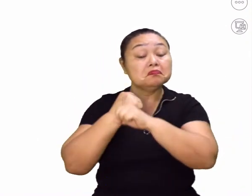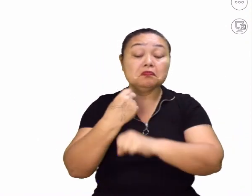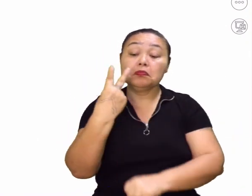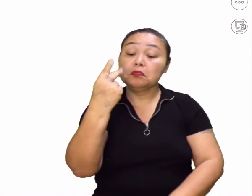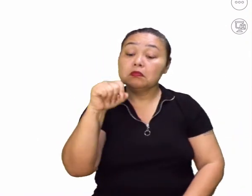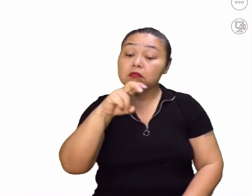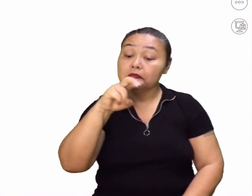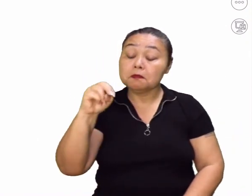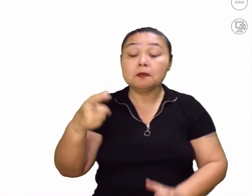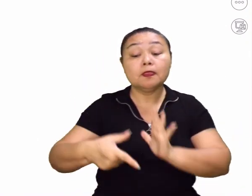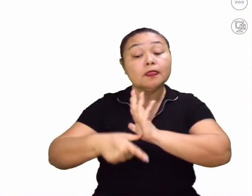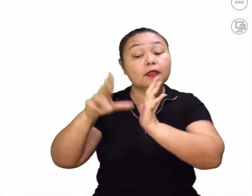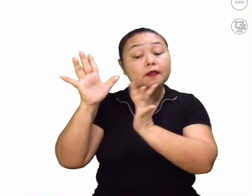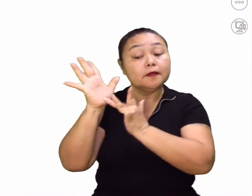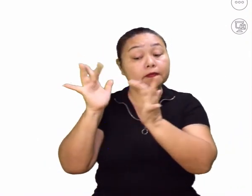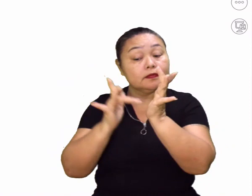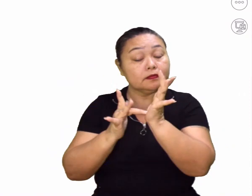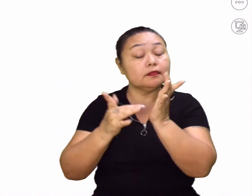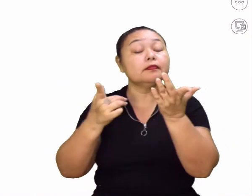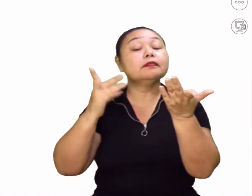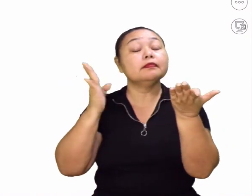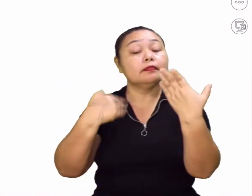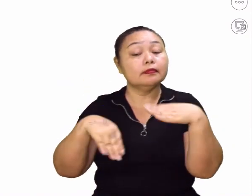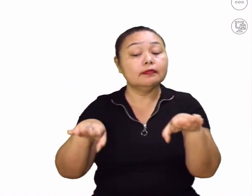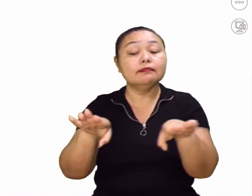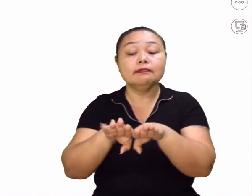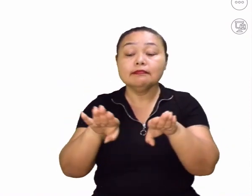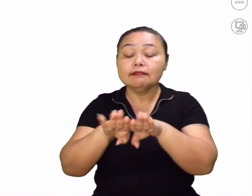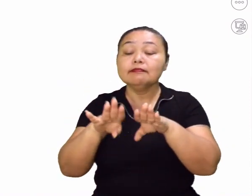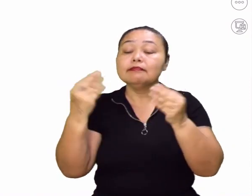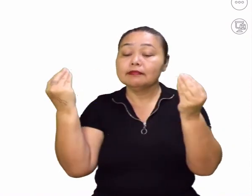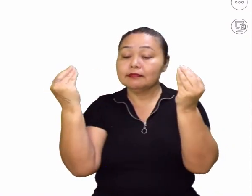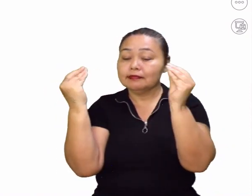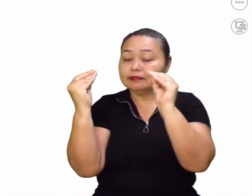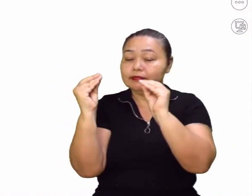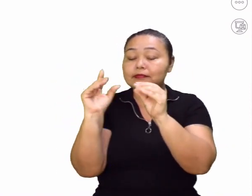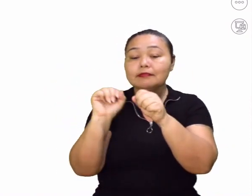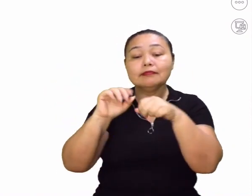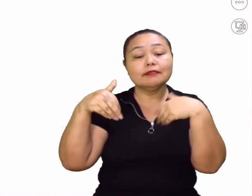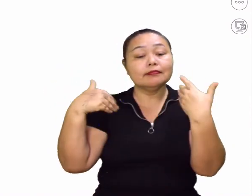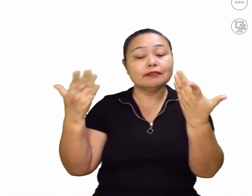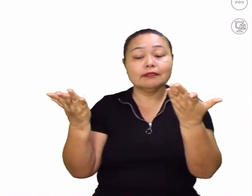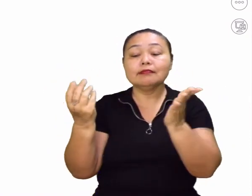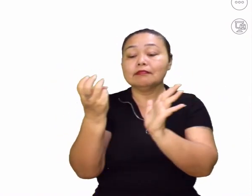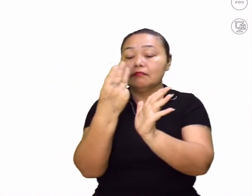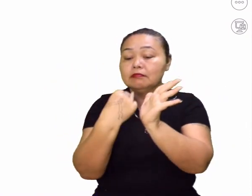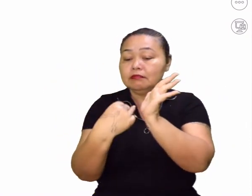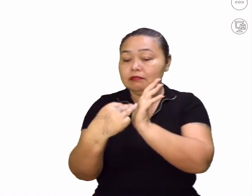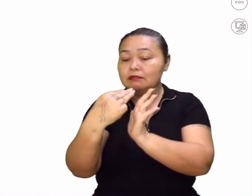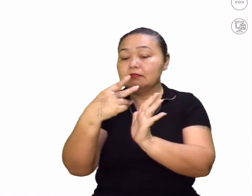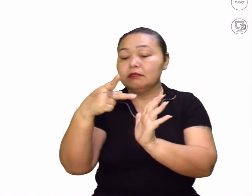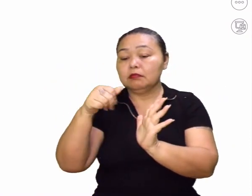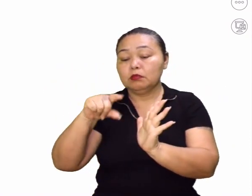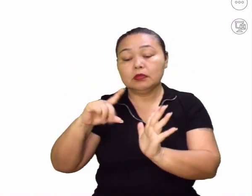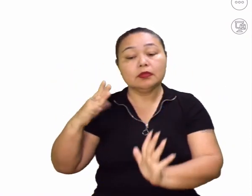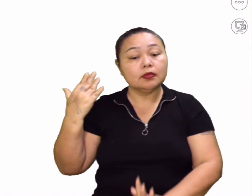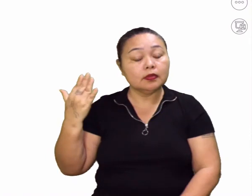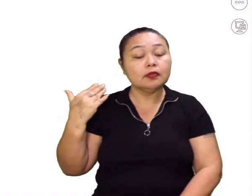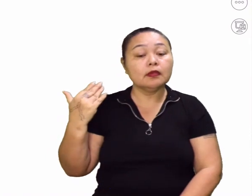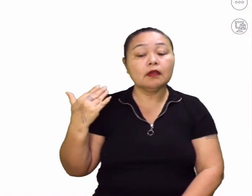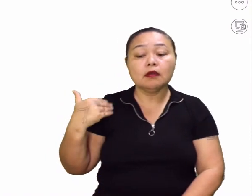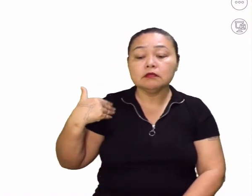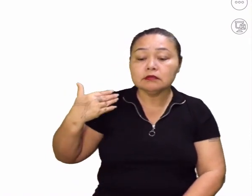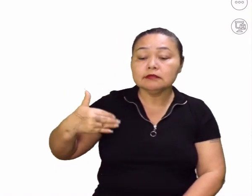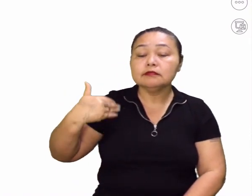Cristo, Rogério, nós já tínhamos também outros tipos de confecções hoje a gente chama de mapas, né? Exatamente. Daí a gente traz mais